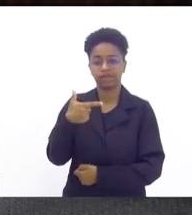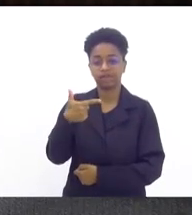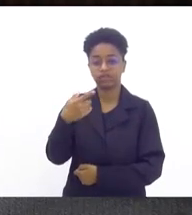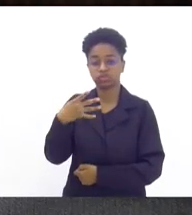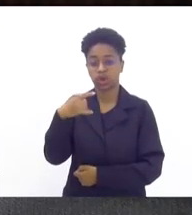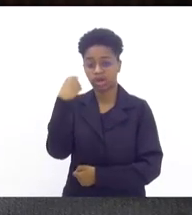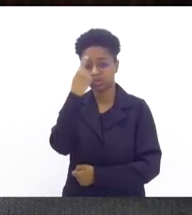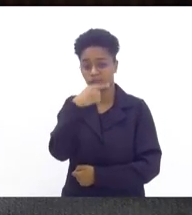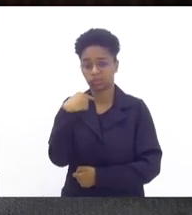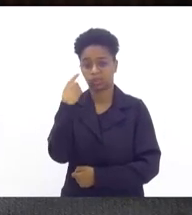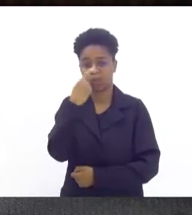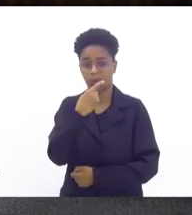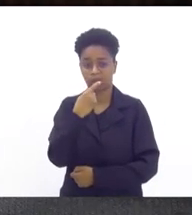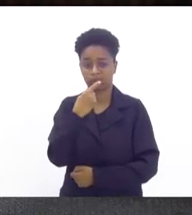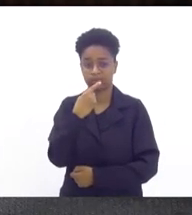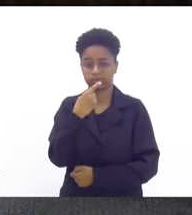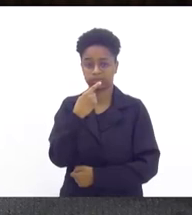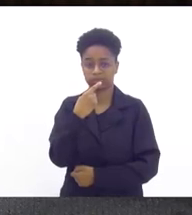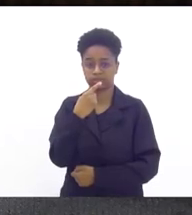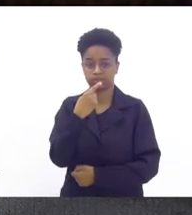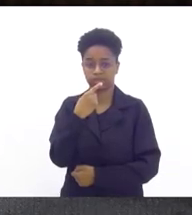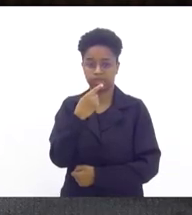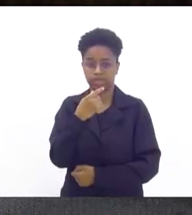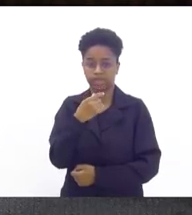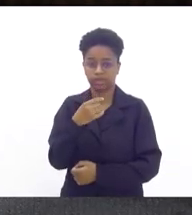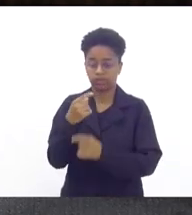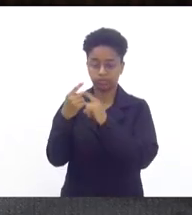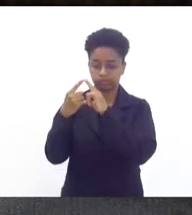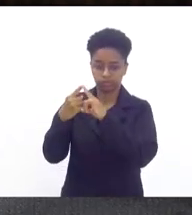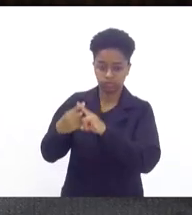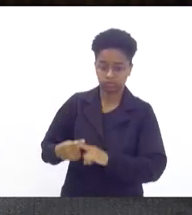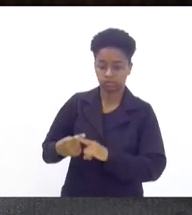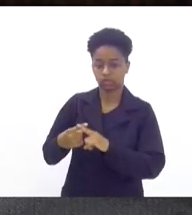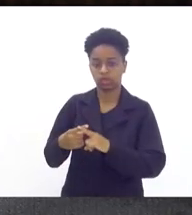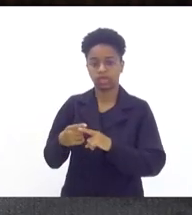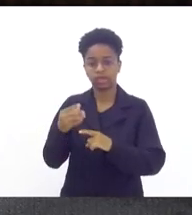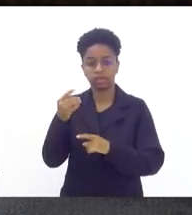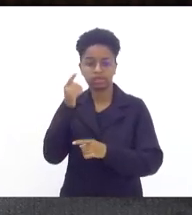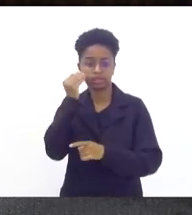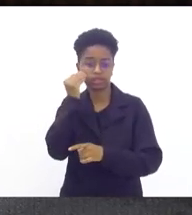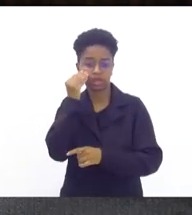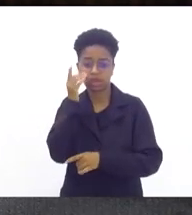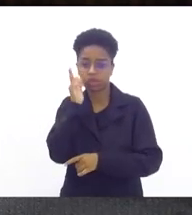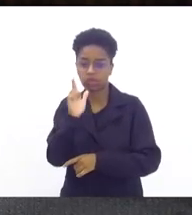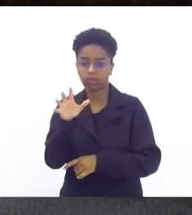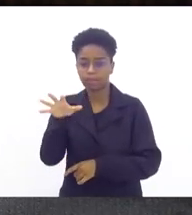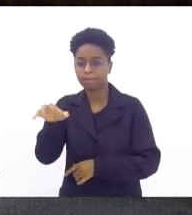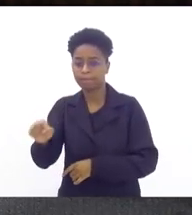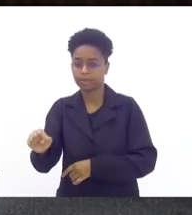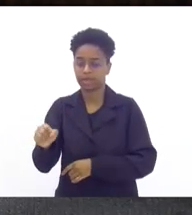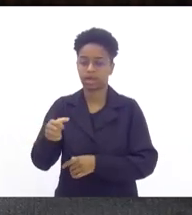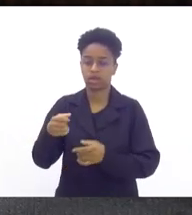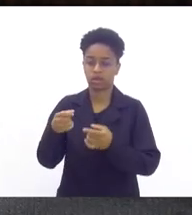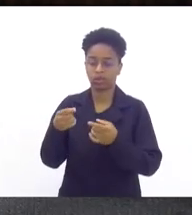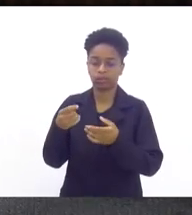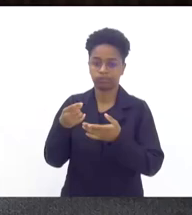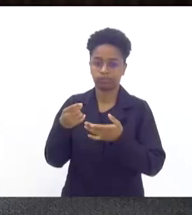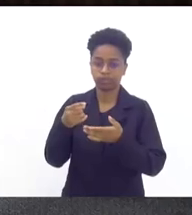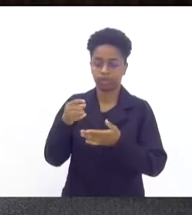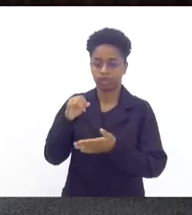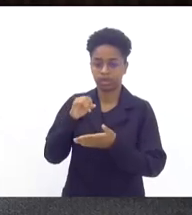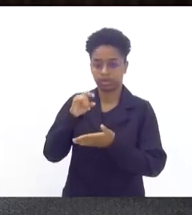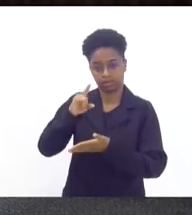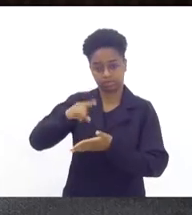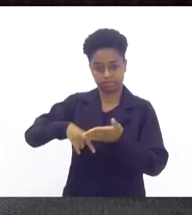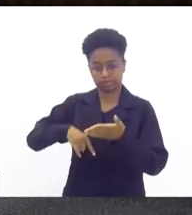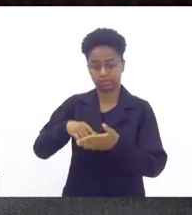horas de diferença do jogo para você conseguir pegar o ingresso nas estabelecimentos dos clubes e tendo